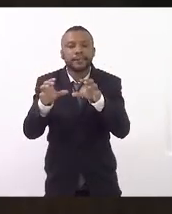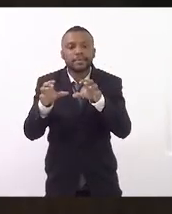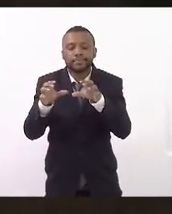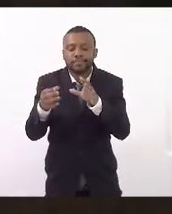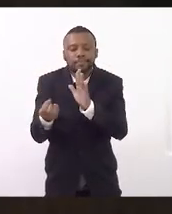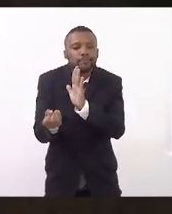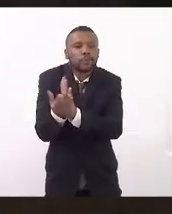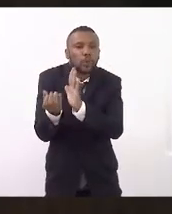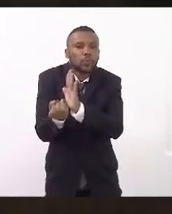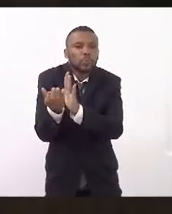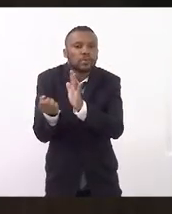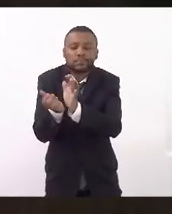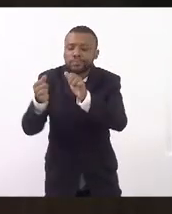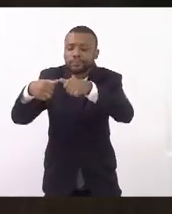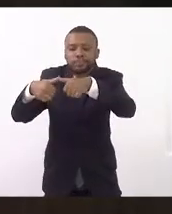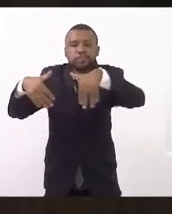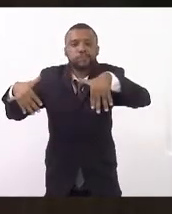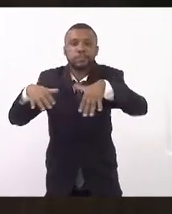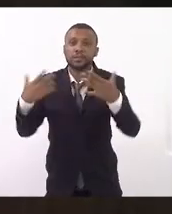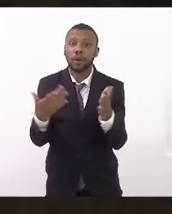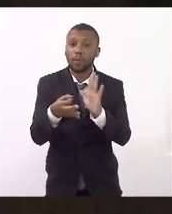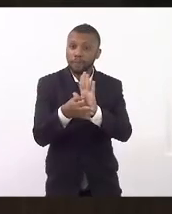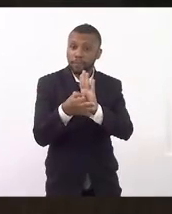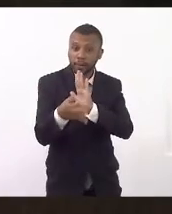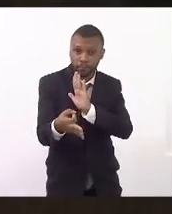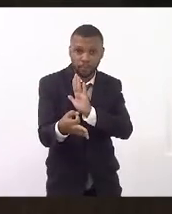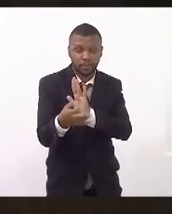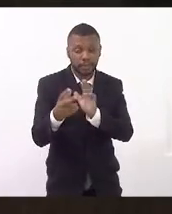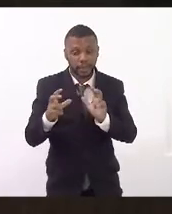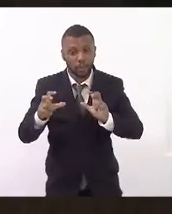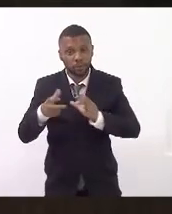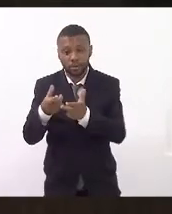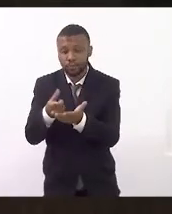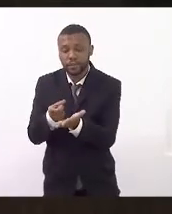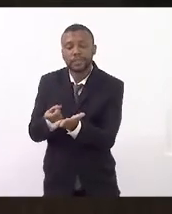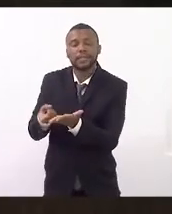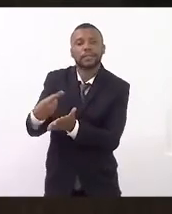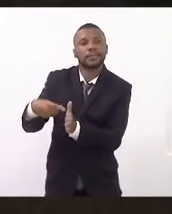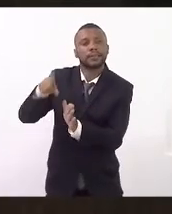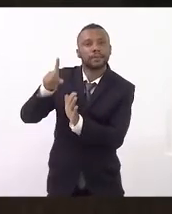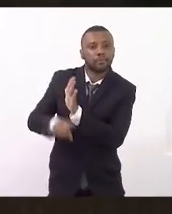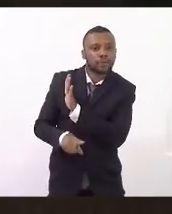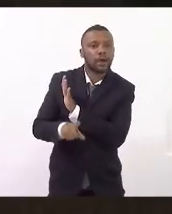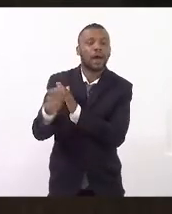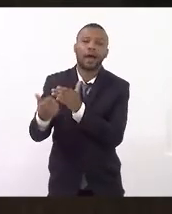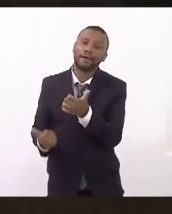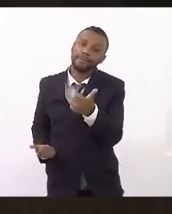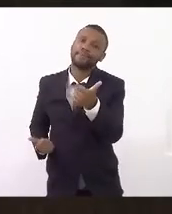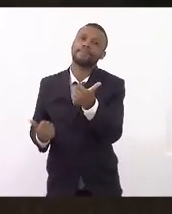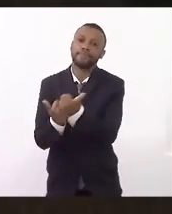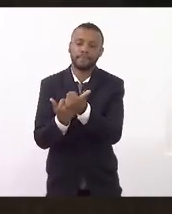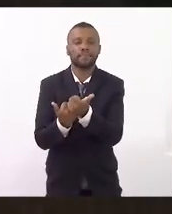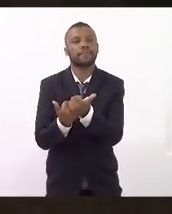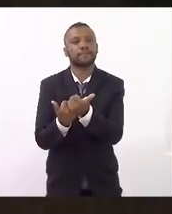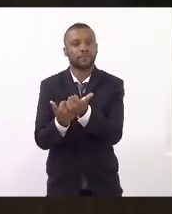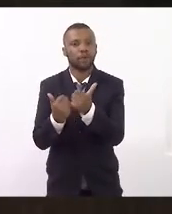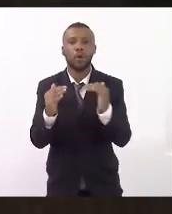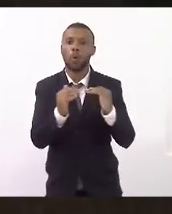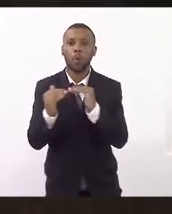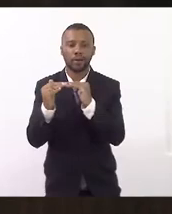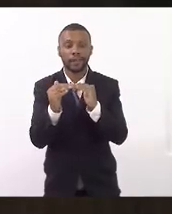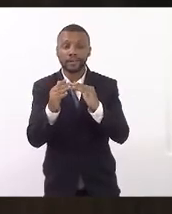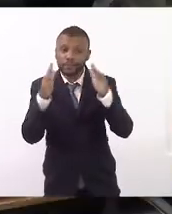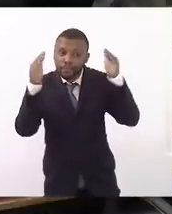de fertilizante. Então, parecer da Comissão de Tributação é favorável no mérito,